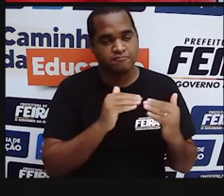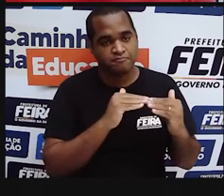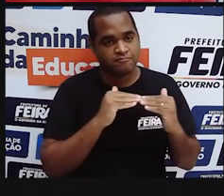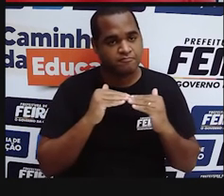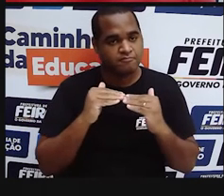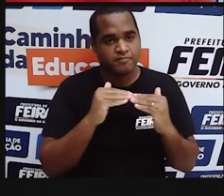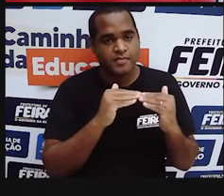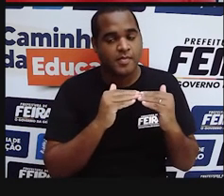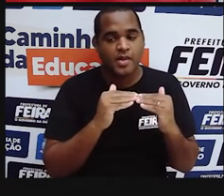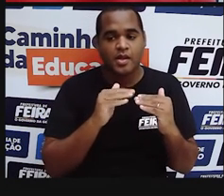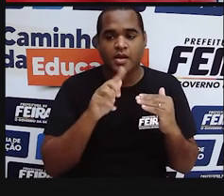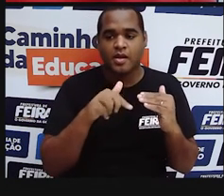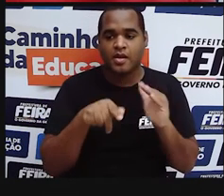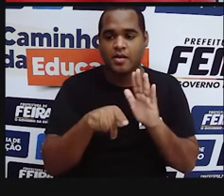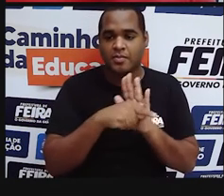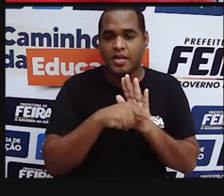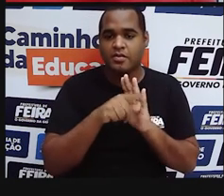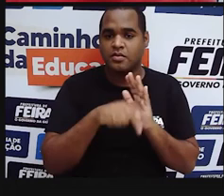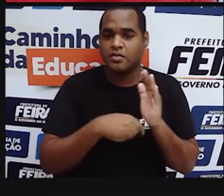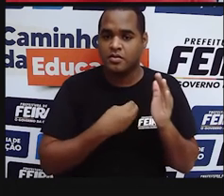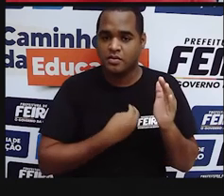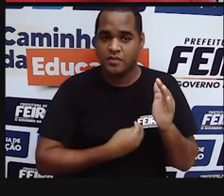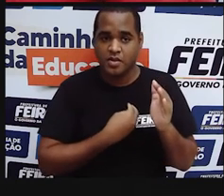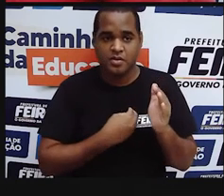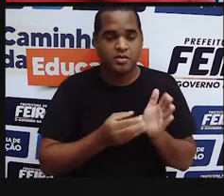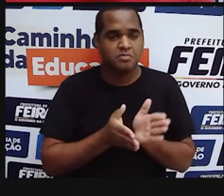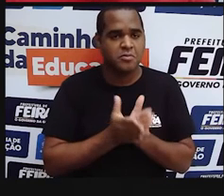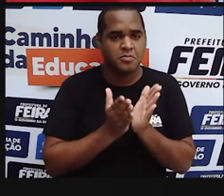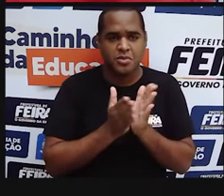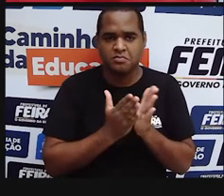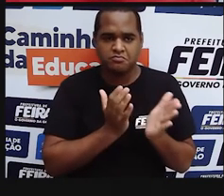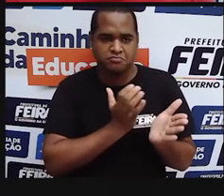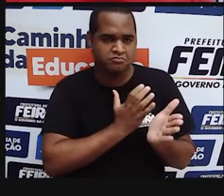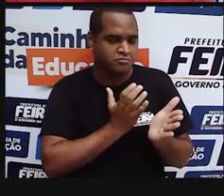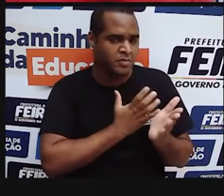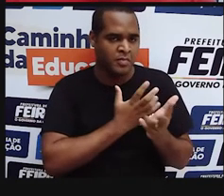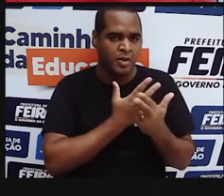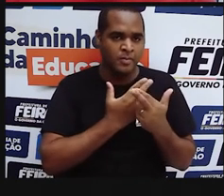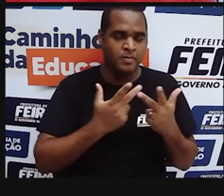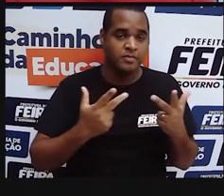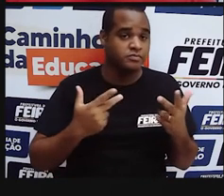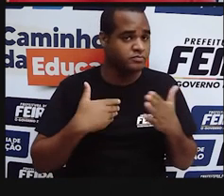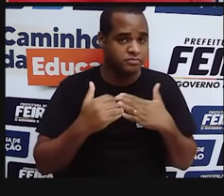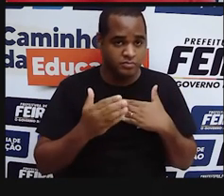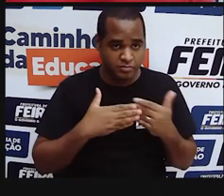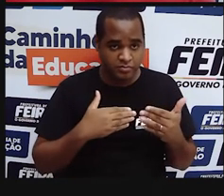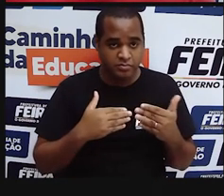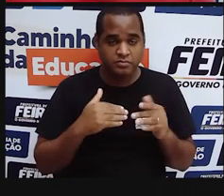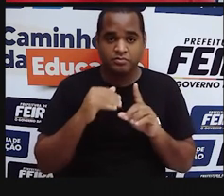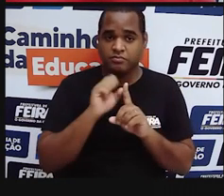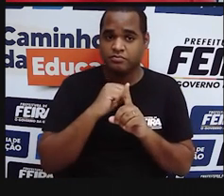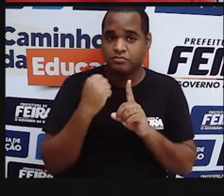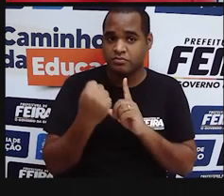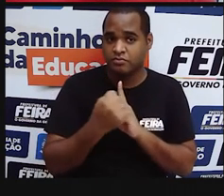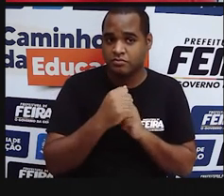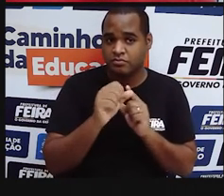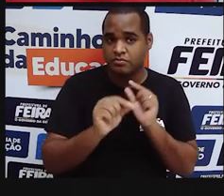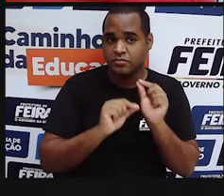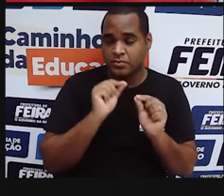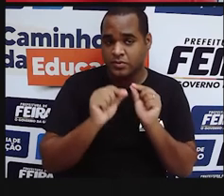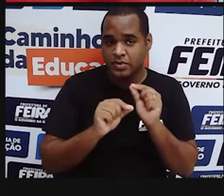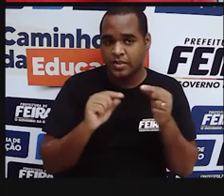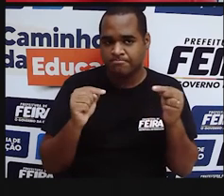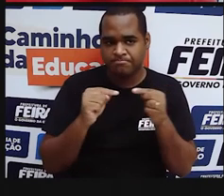iguais e pudessem participar independente de serem ricos ou serem pobres. Uma sociedade na qual cada